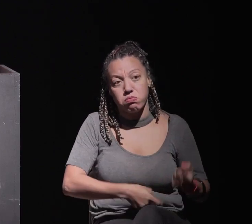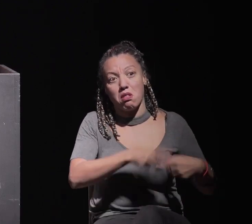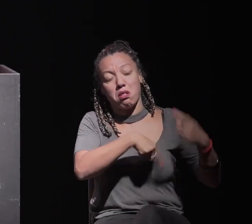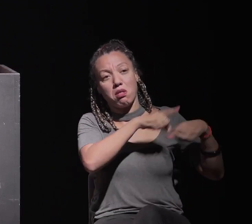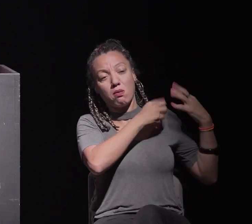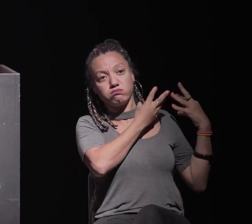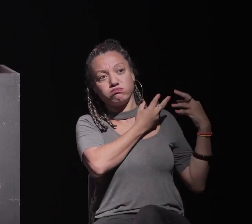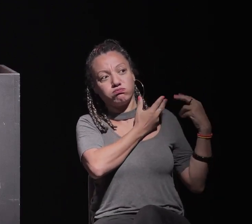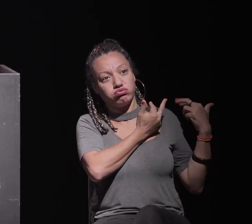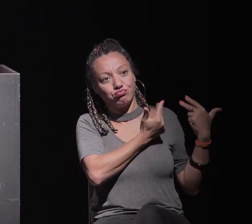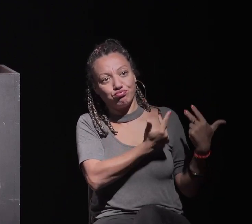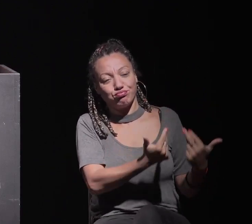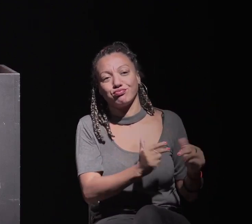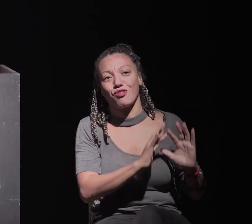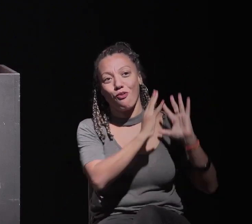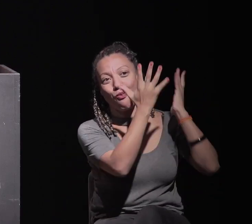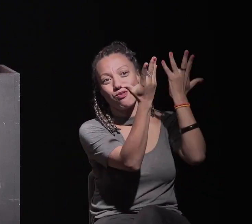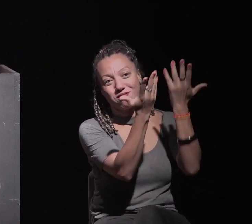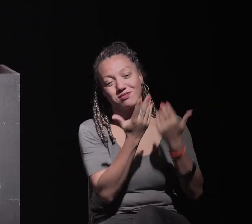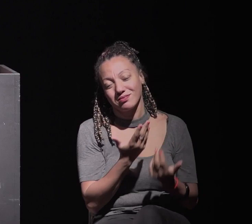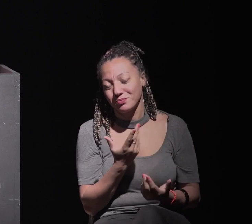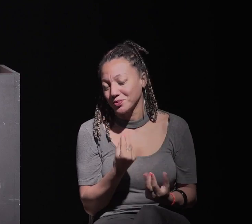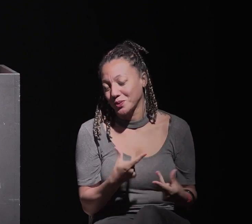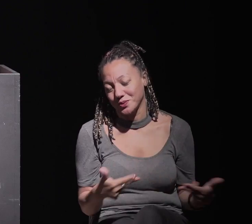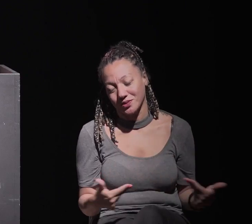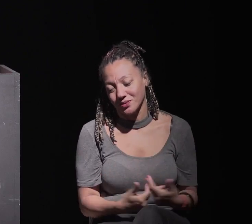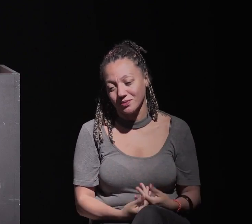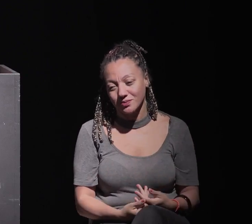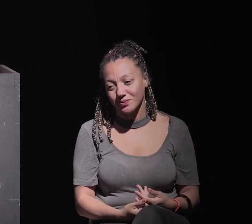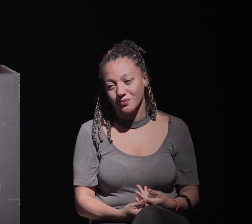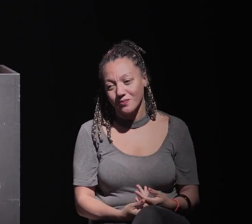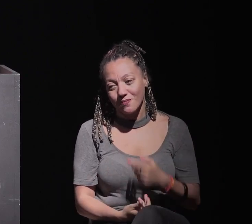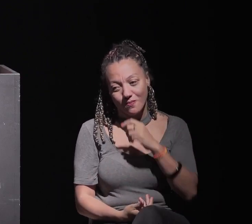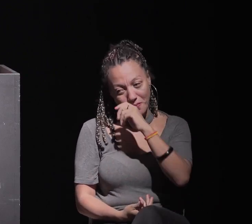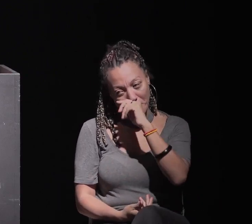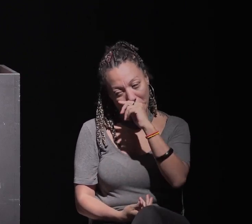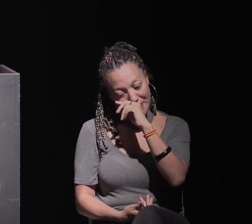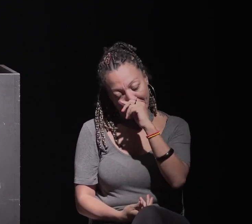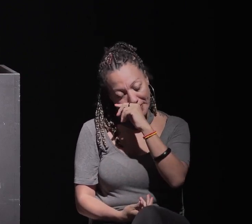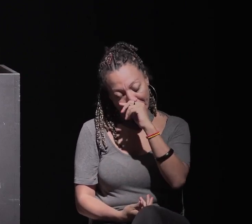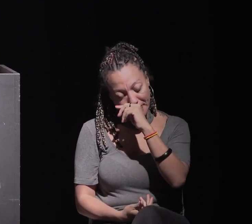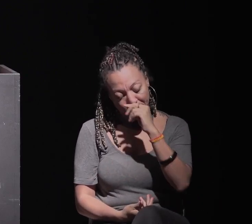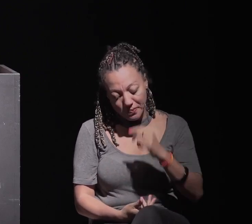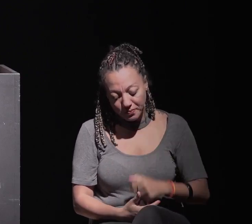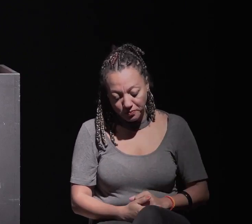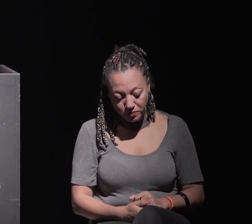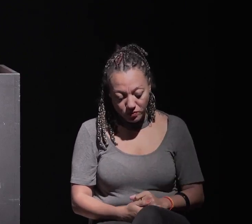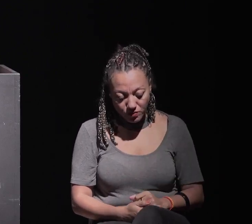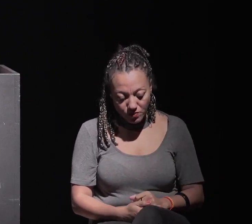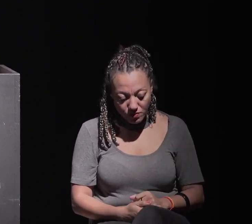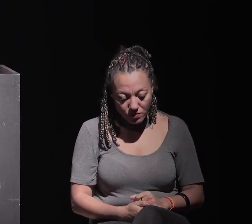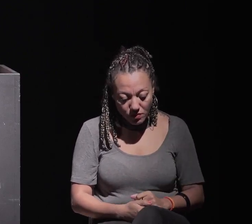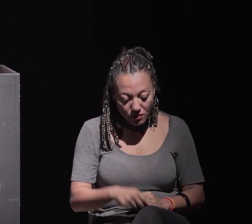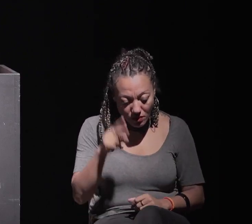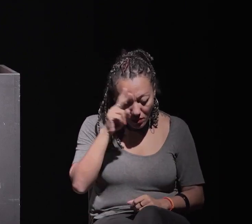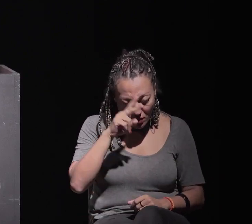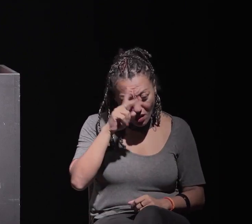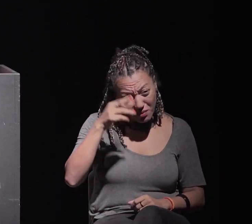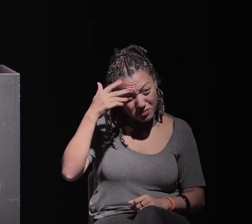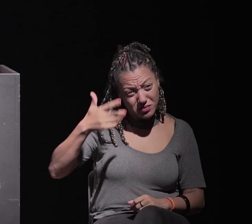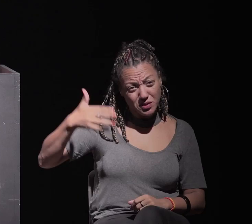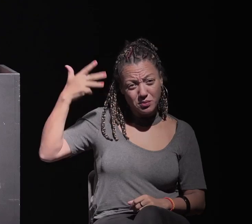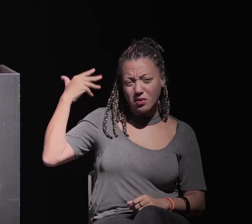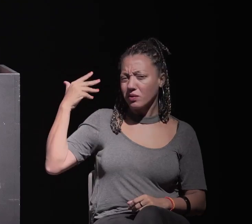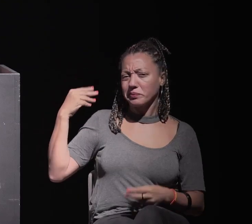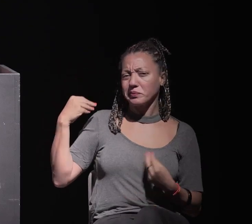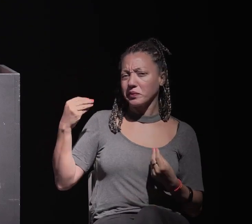primeira coisa que eu queria falar sobre isso é para que a gente resgata a memória? De que serve a história? De que